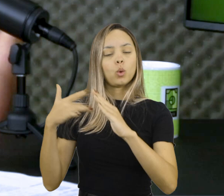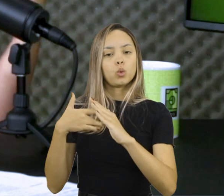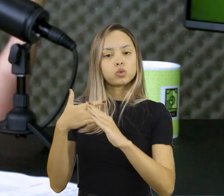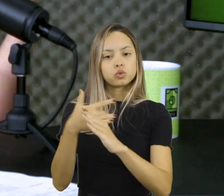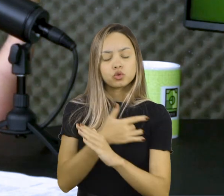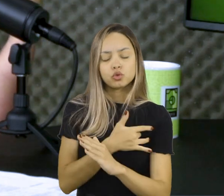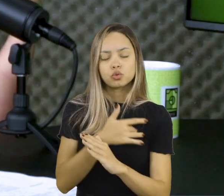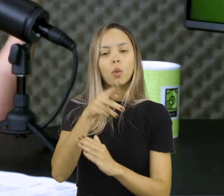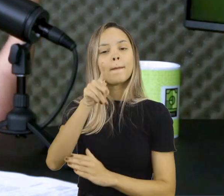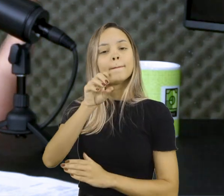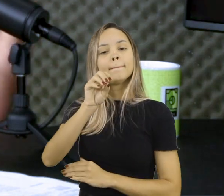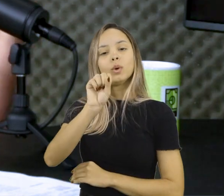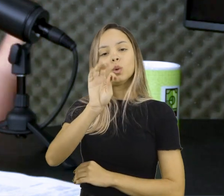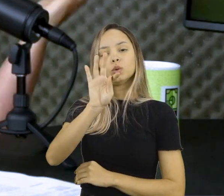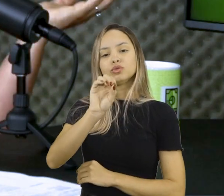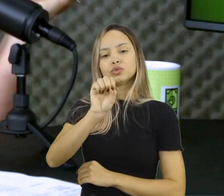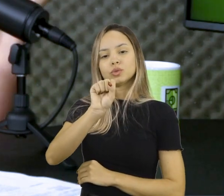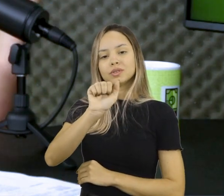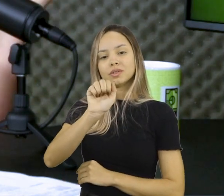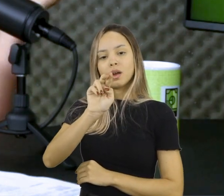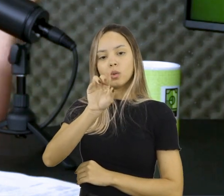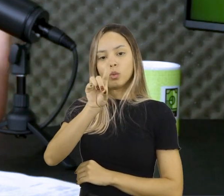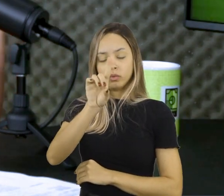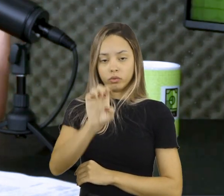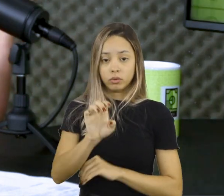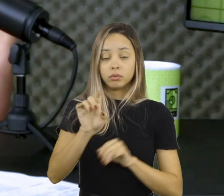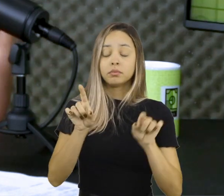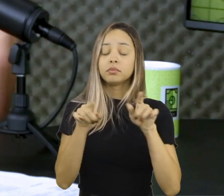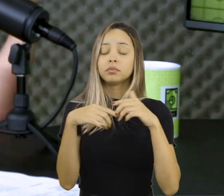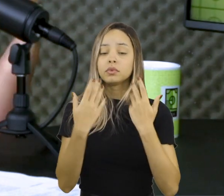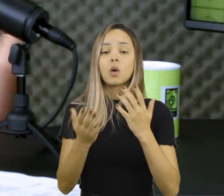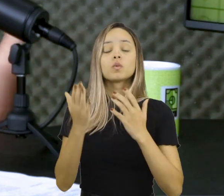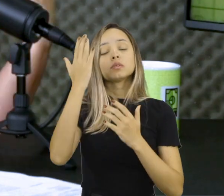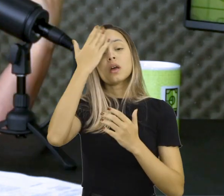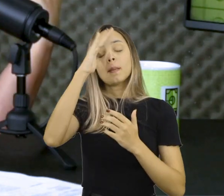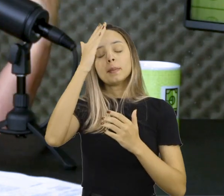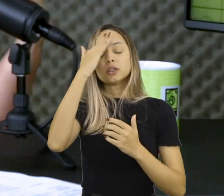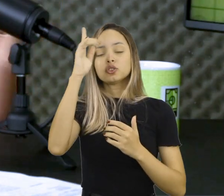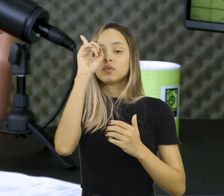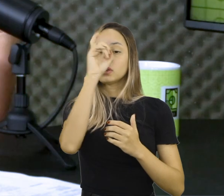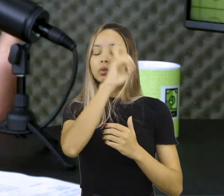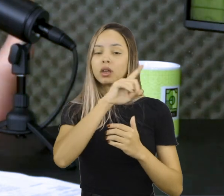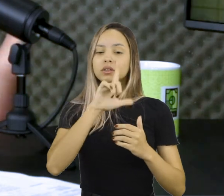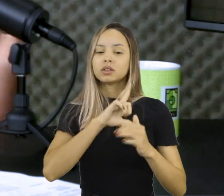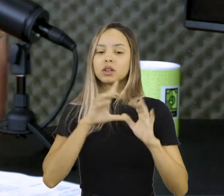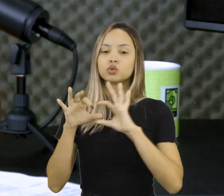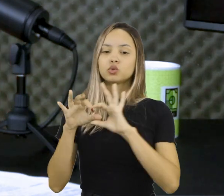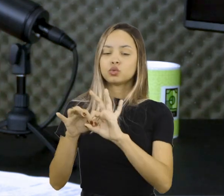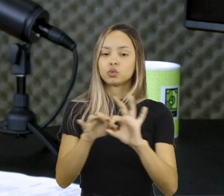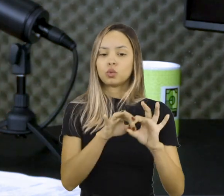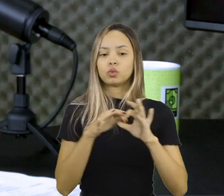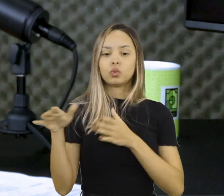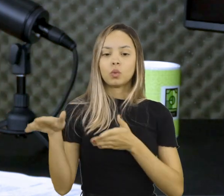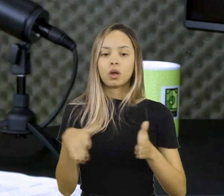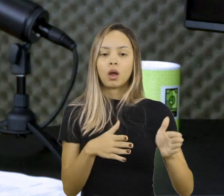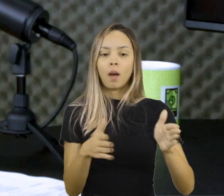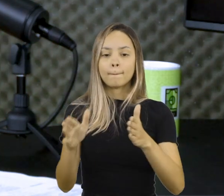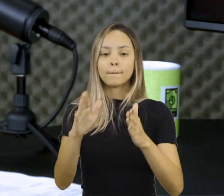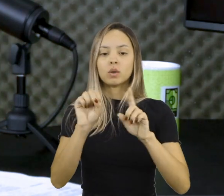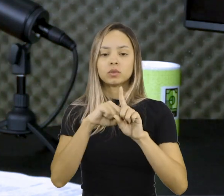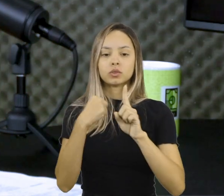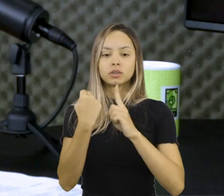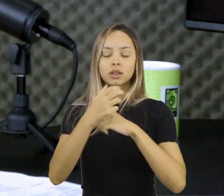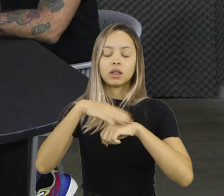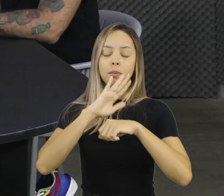é que a gente pode colaborar vendo as dificuldades e vendo construindo juntos o caminho pra sociedade mais